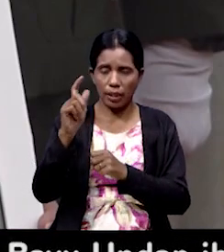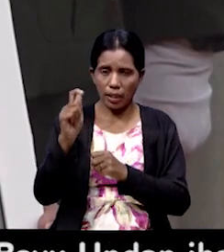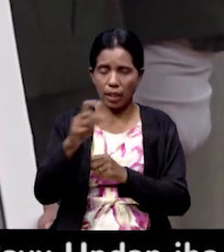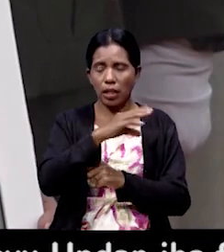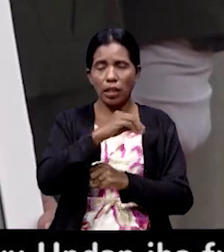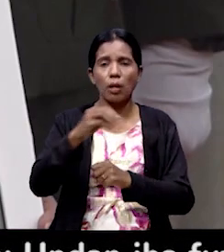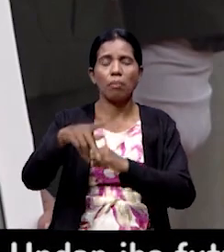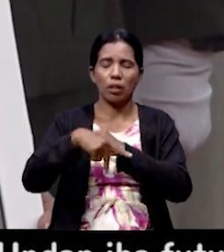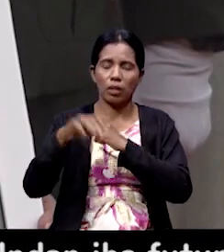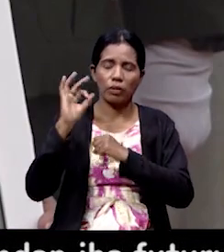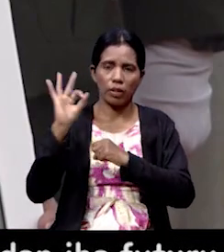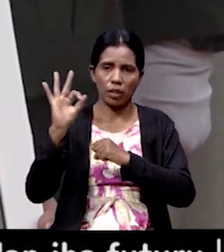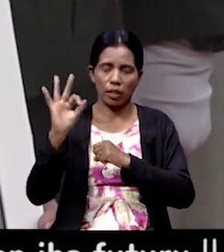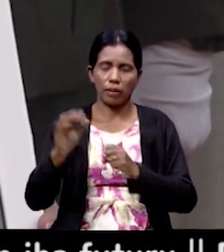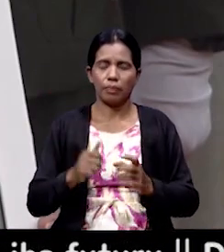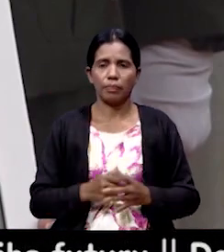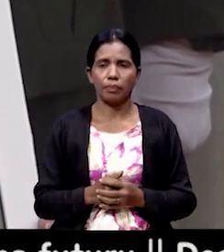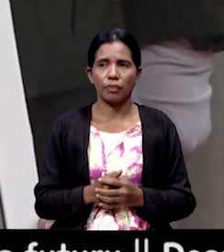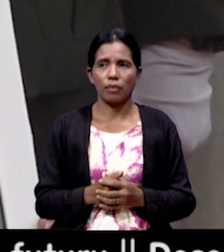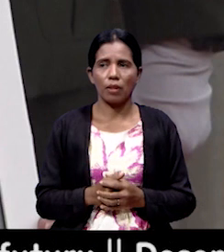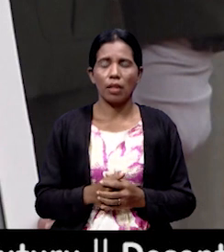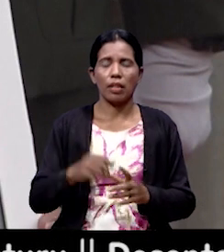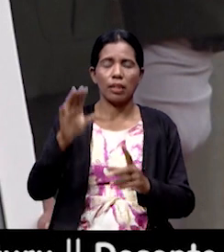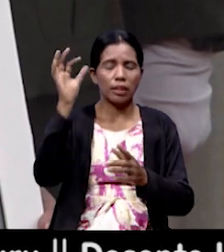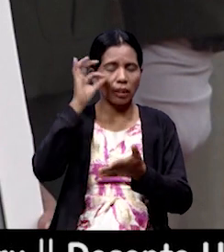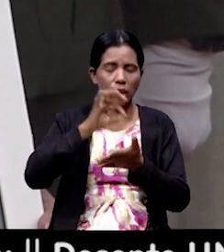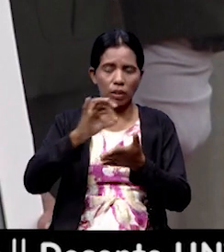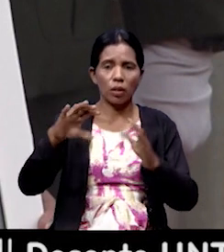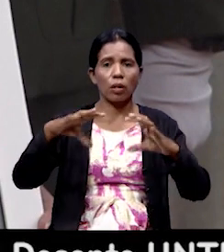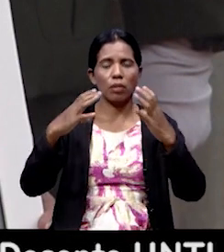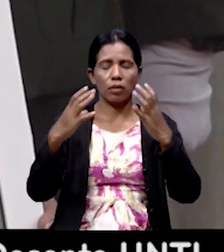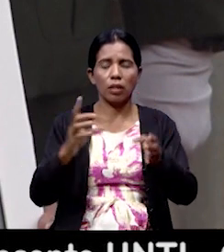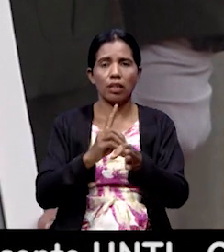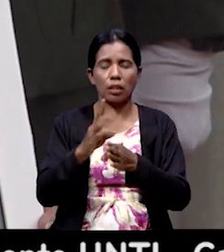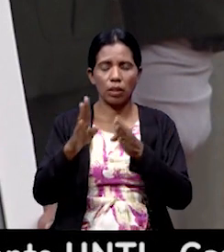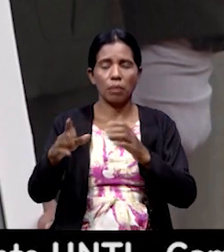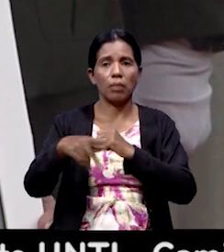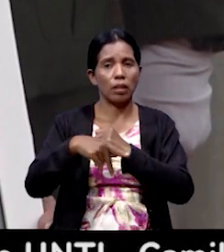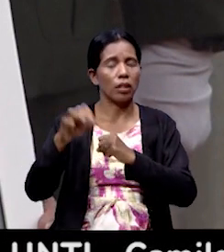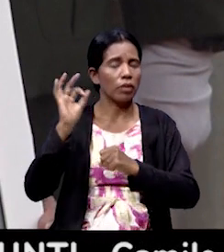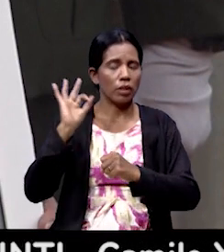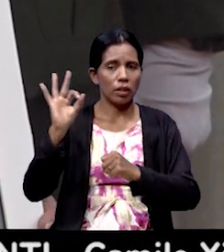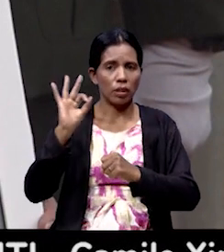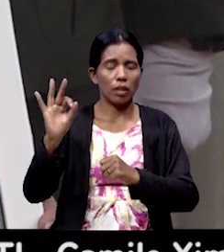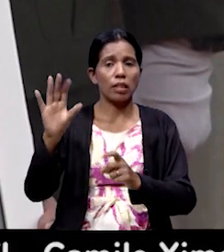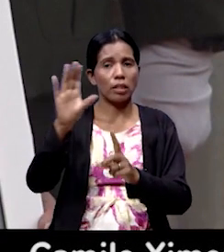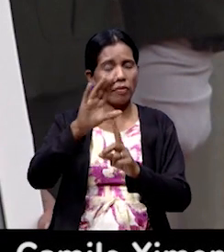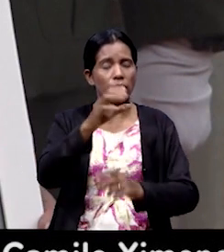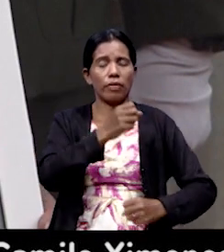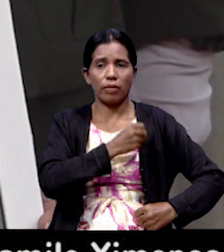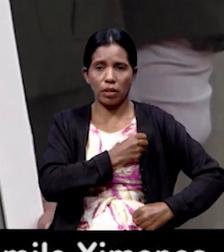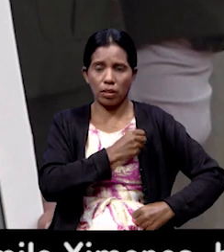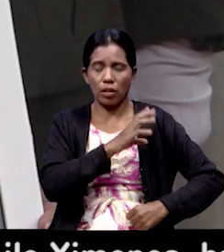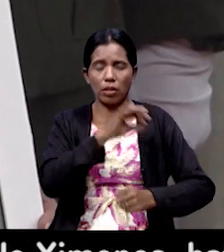Konselu Politiku Militar Frente Armada, sekretariu Komisaun Direktiva Fretilin, Komandante Valentil, no